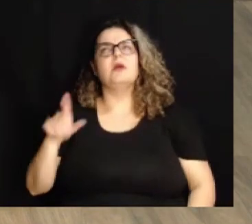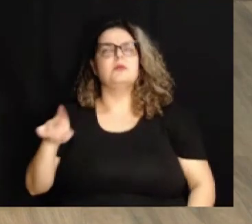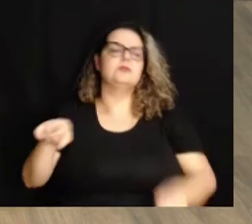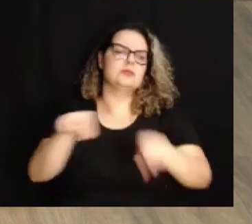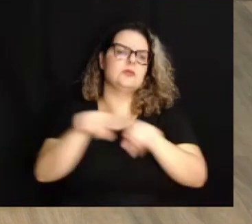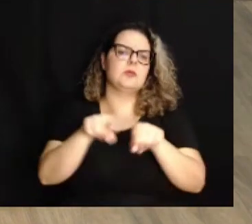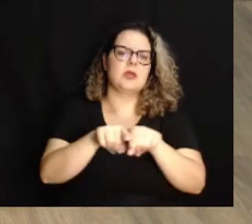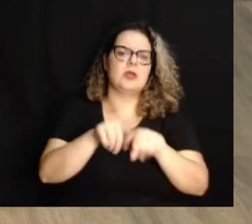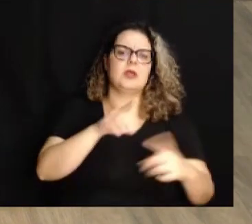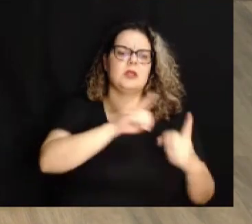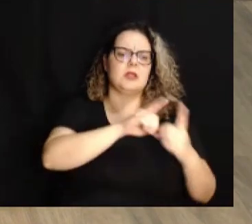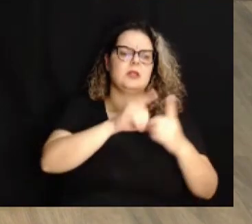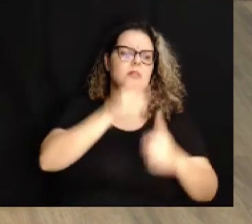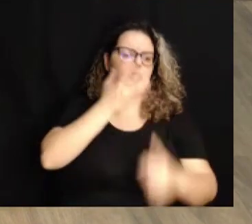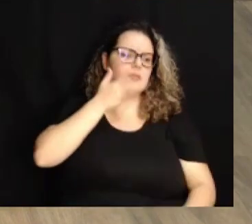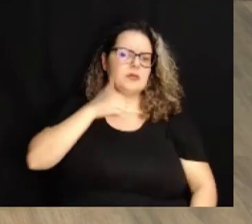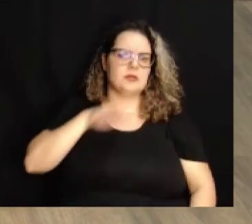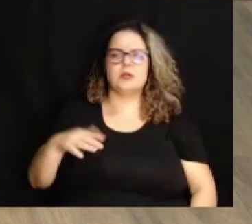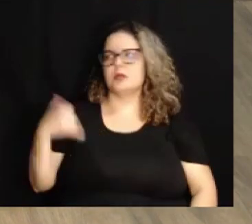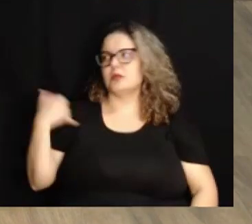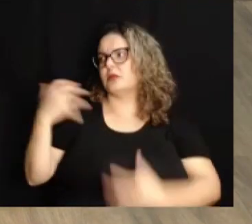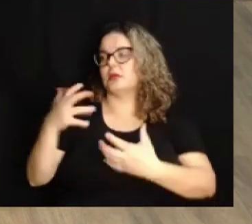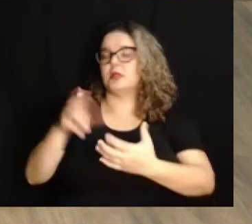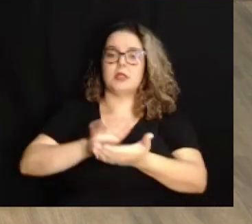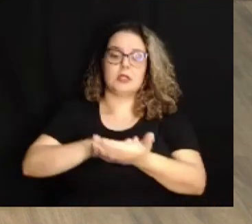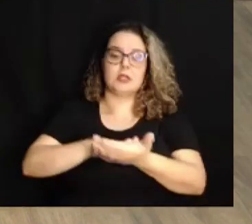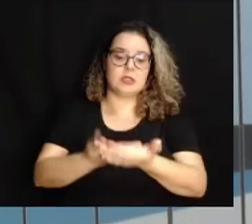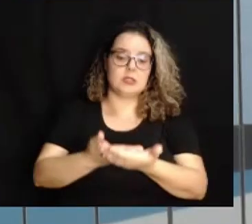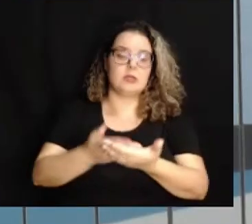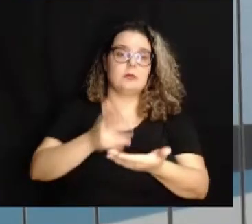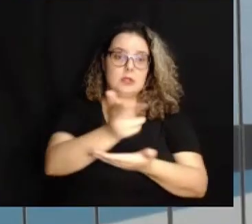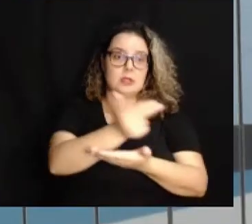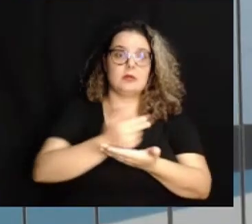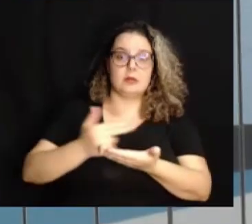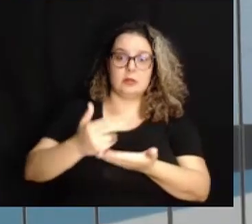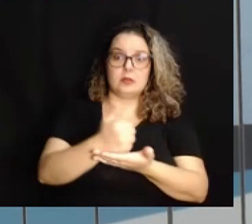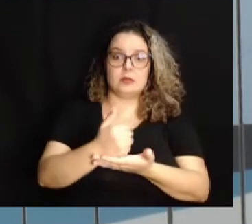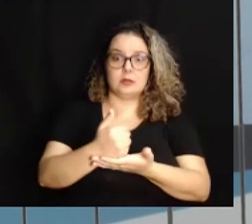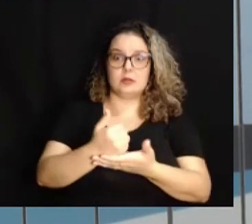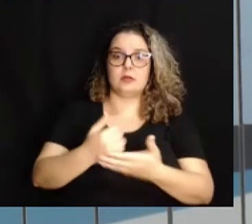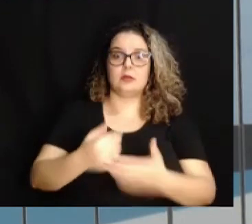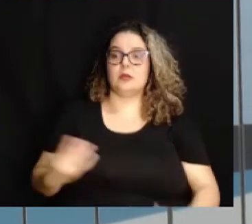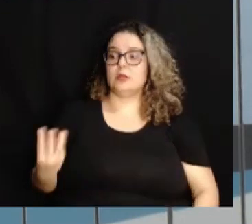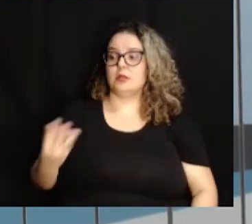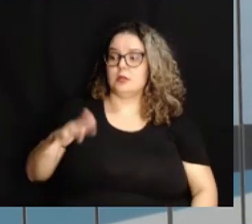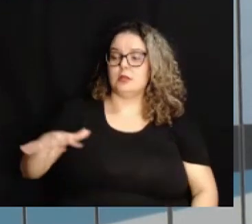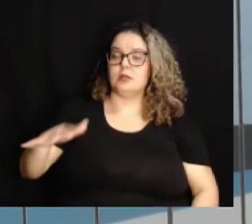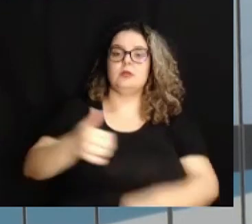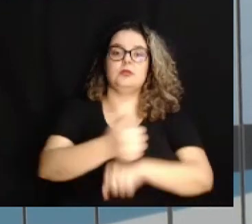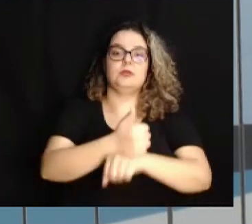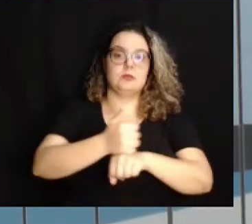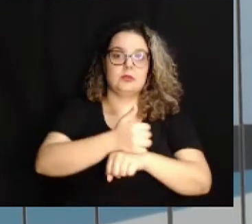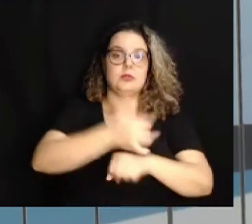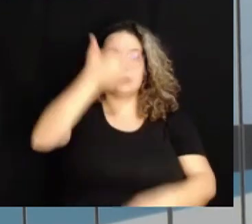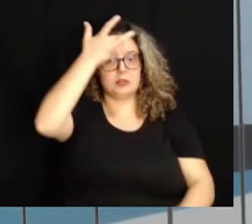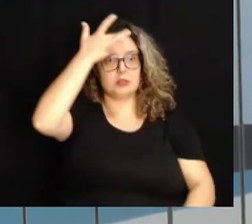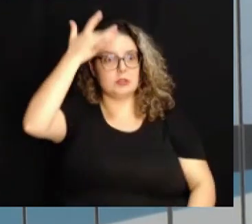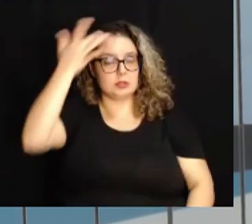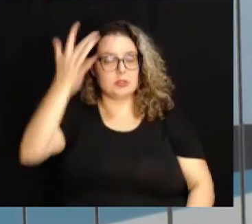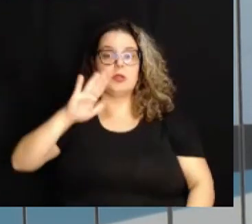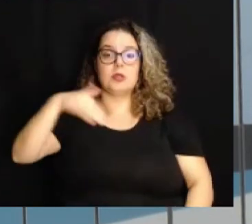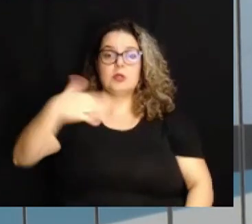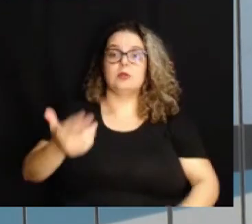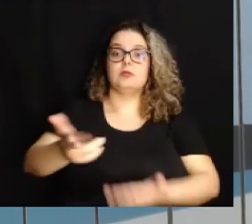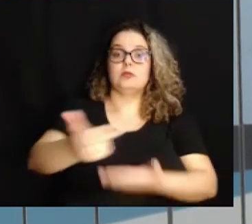né, ele interpreta desenhos justamente de uma forma terceirizada de profissionais da saúde mental, e quando a pessoa ela desenha ali, ela tá contando